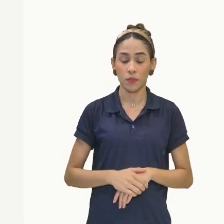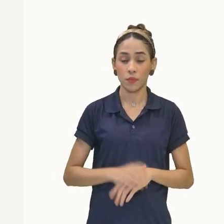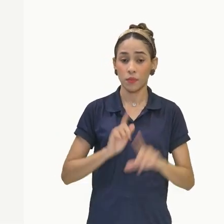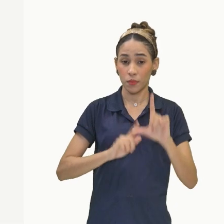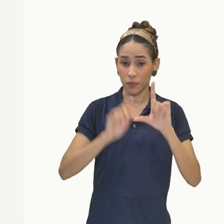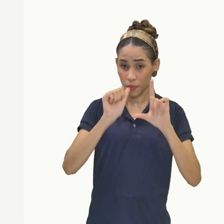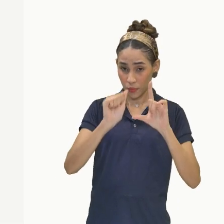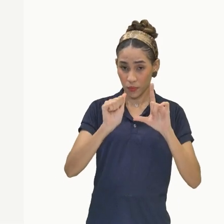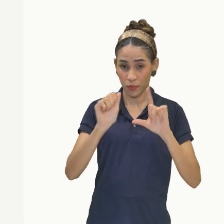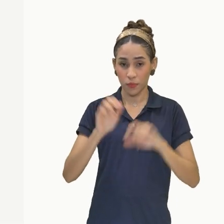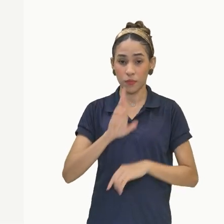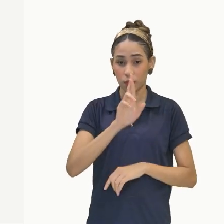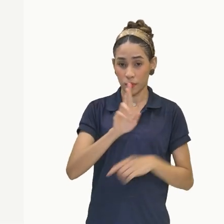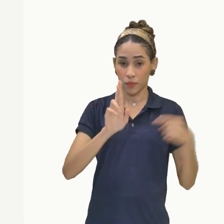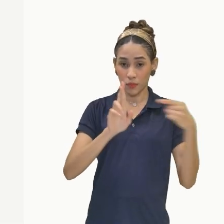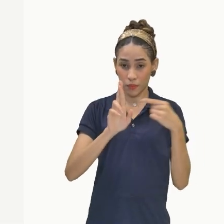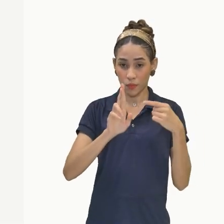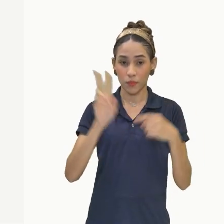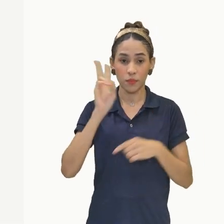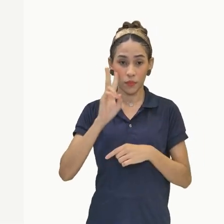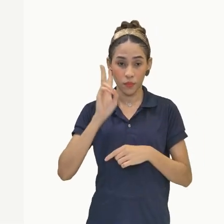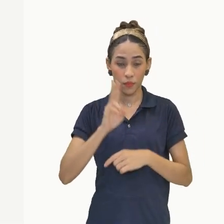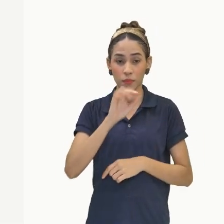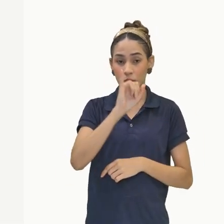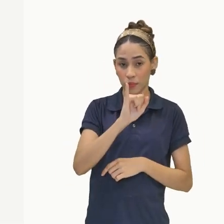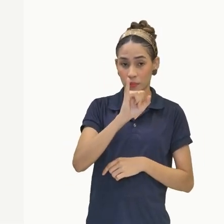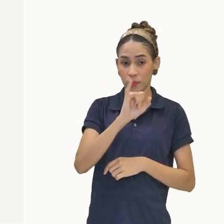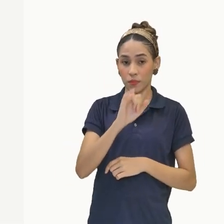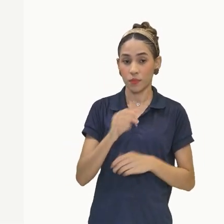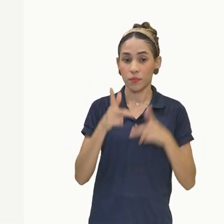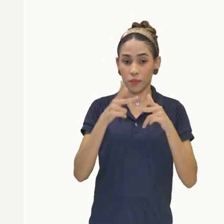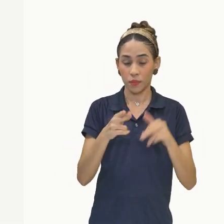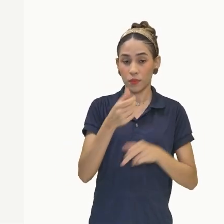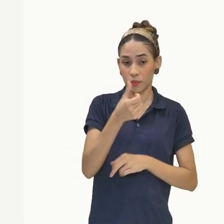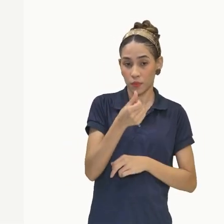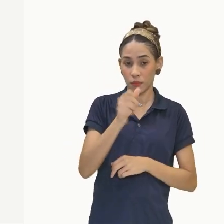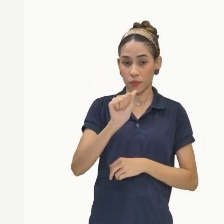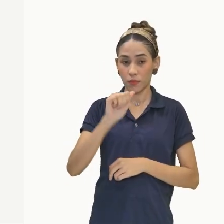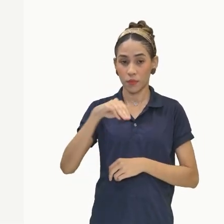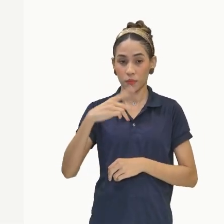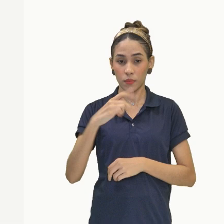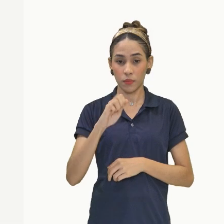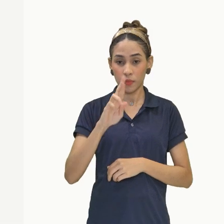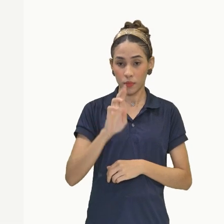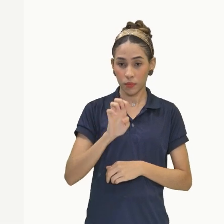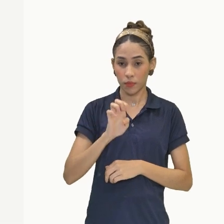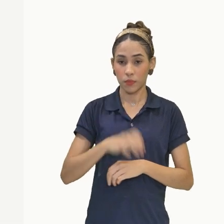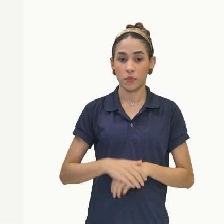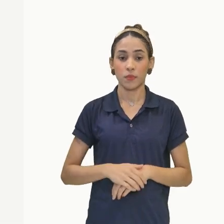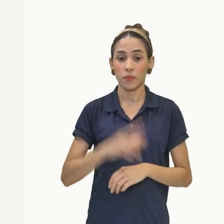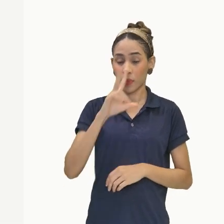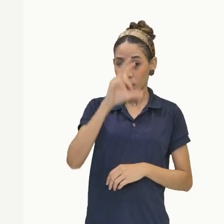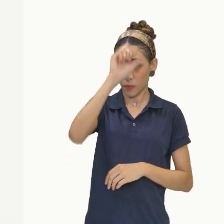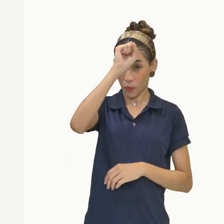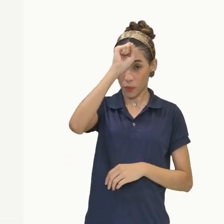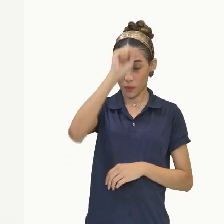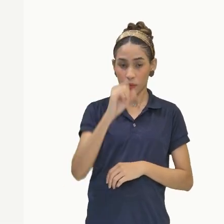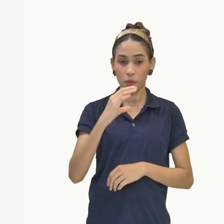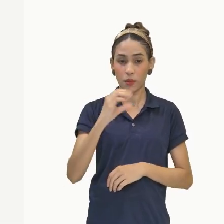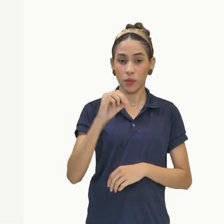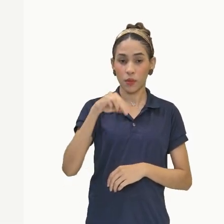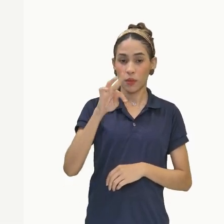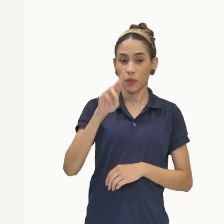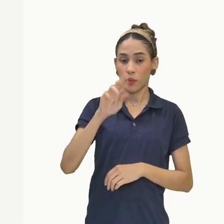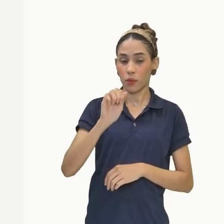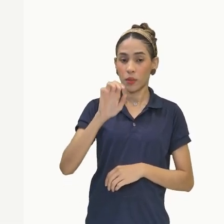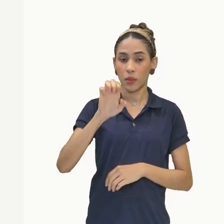A, lembrando para vocês que a intensidade da corrente é de 6 amperes. A força contra a eletromotriz a gente acabou